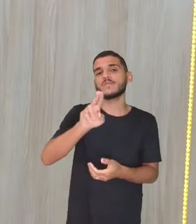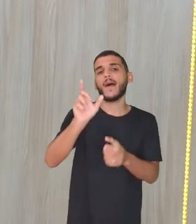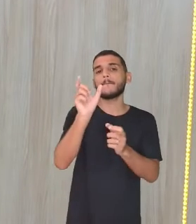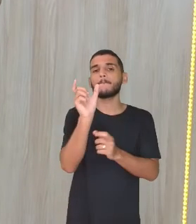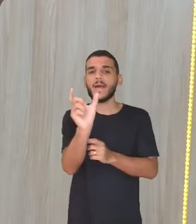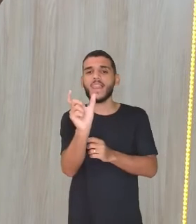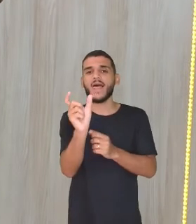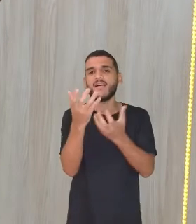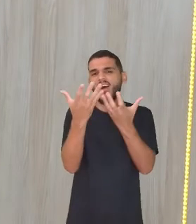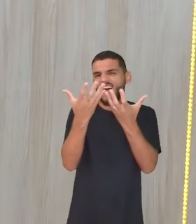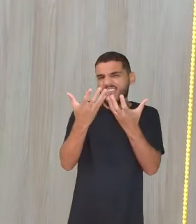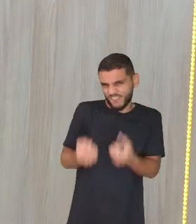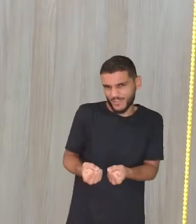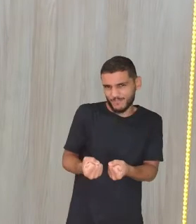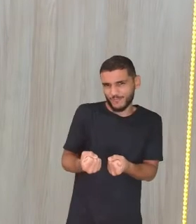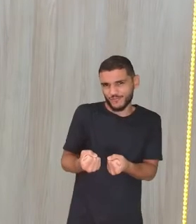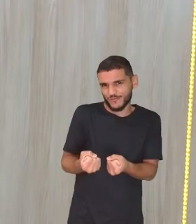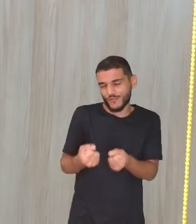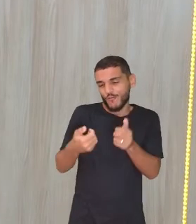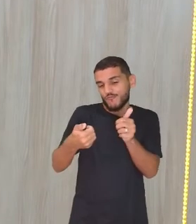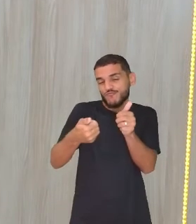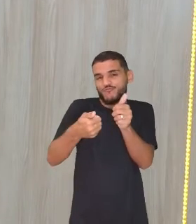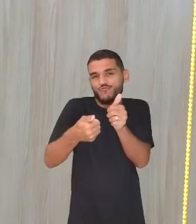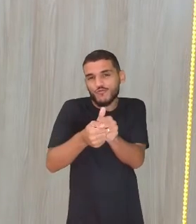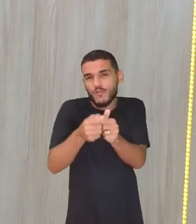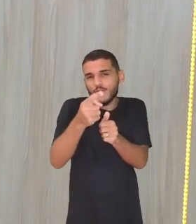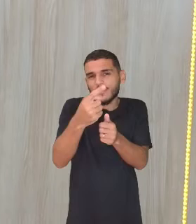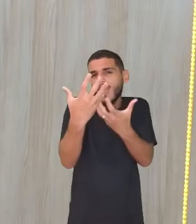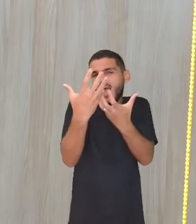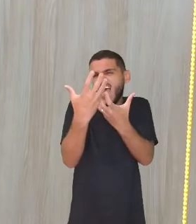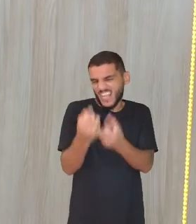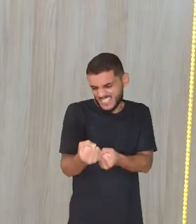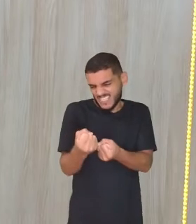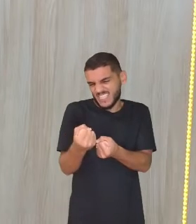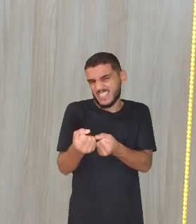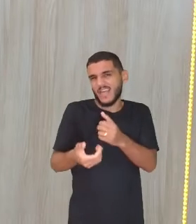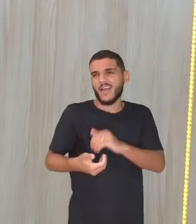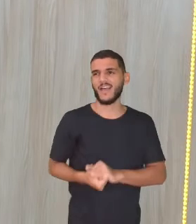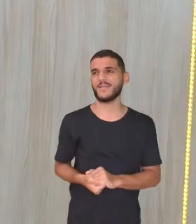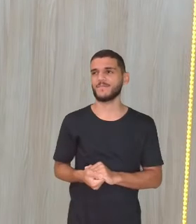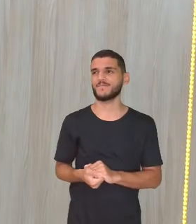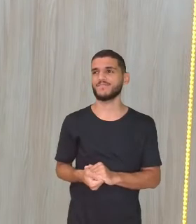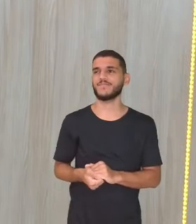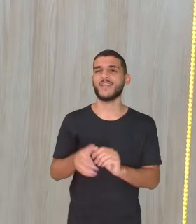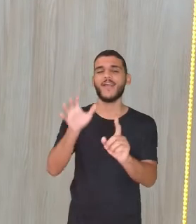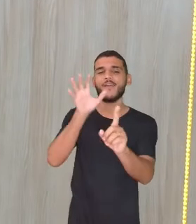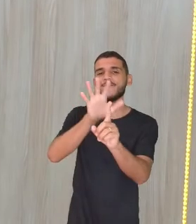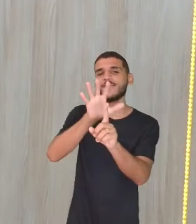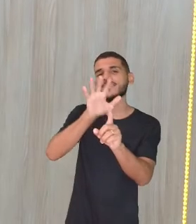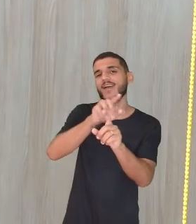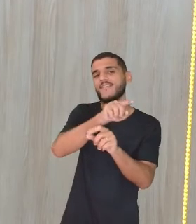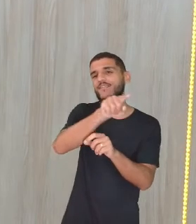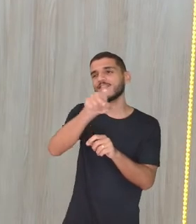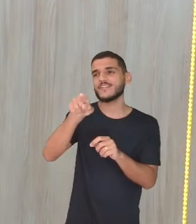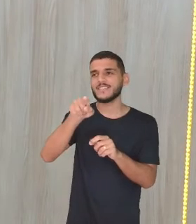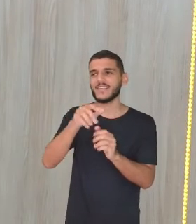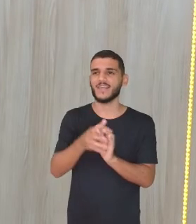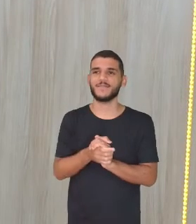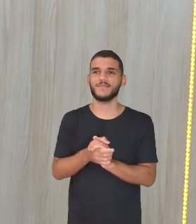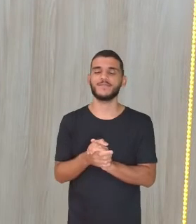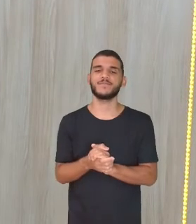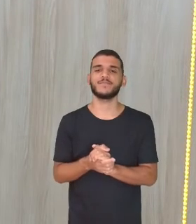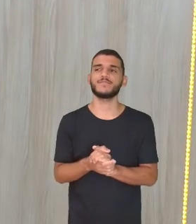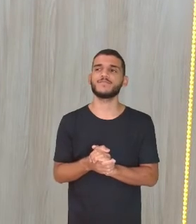uma argumentação para trazer você, para convencer você. É claro que aqui não se busca fazer propaganda de